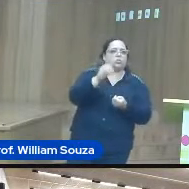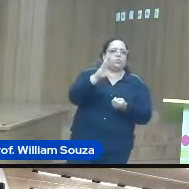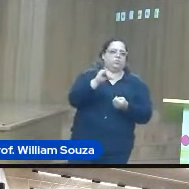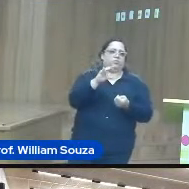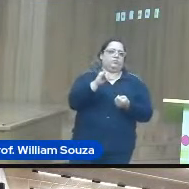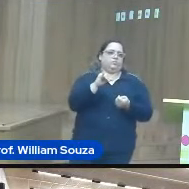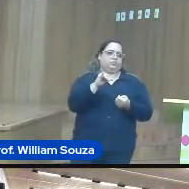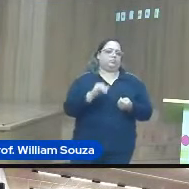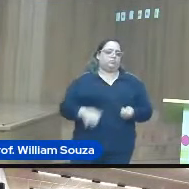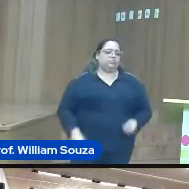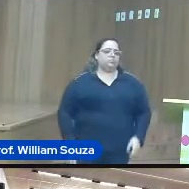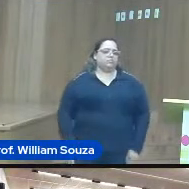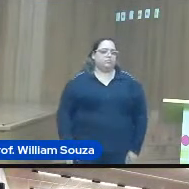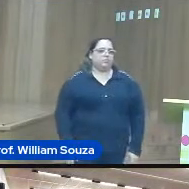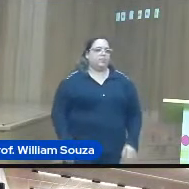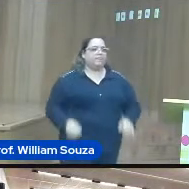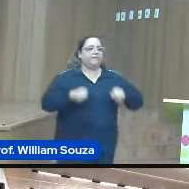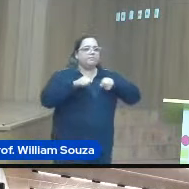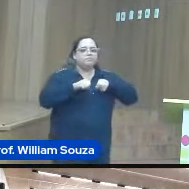o conhecimento humano